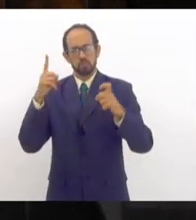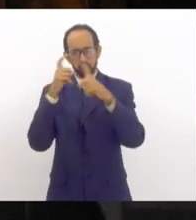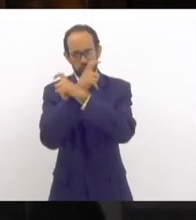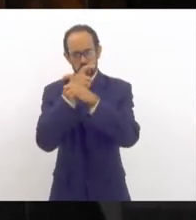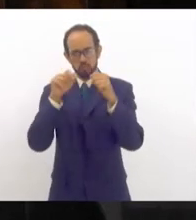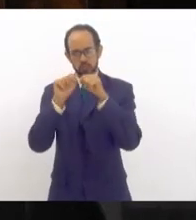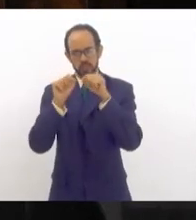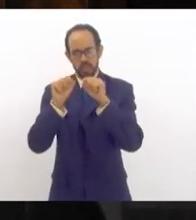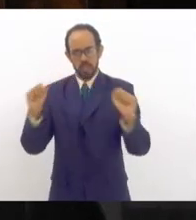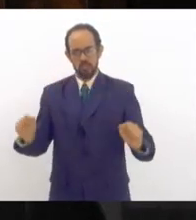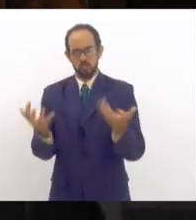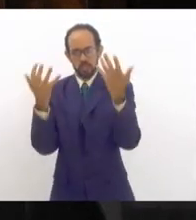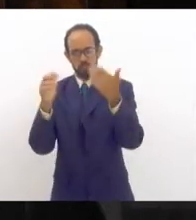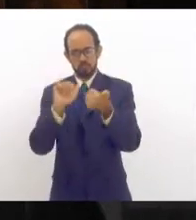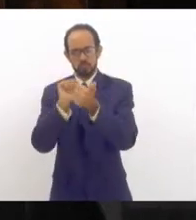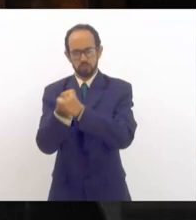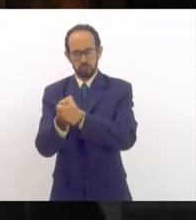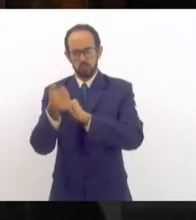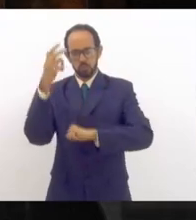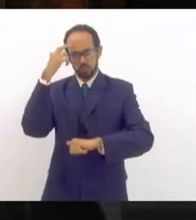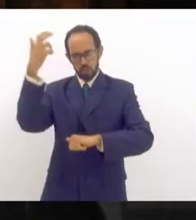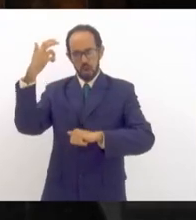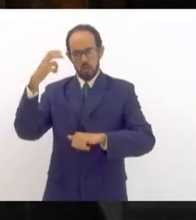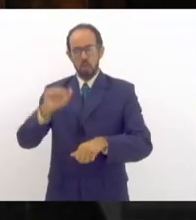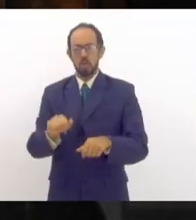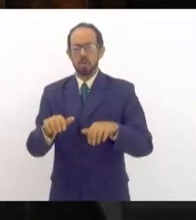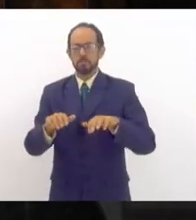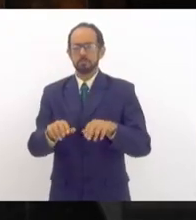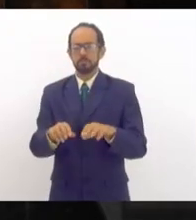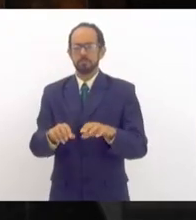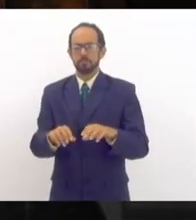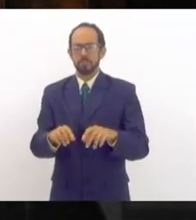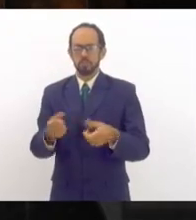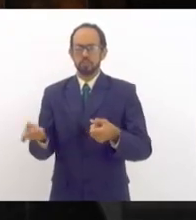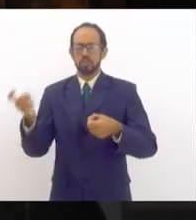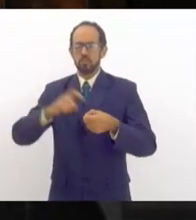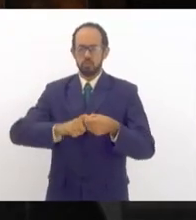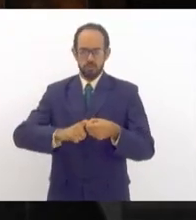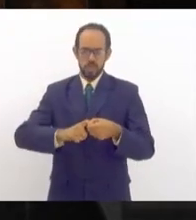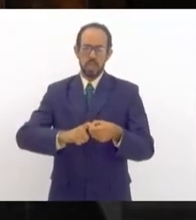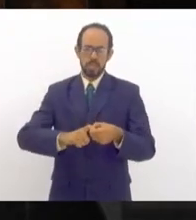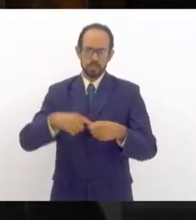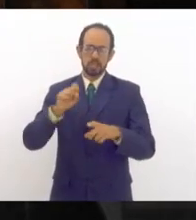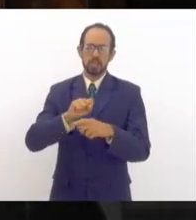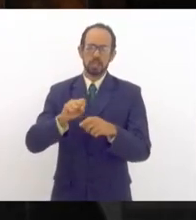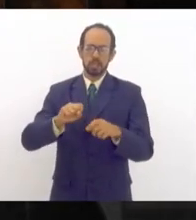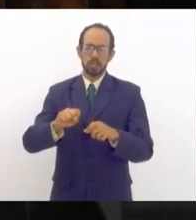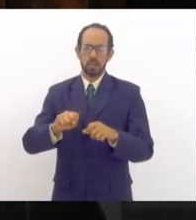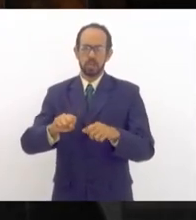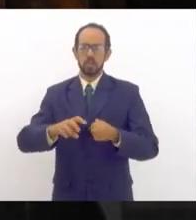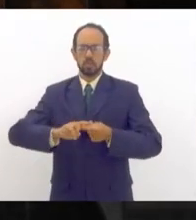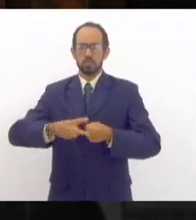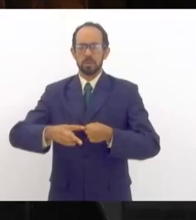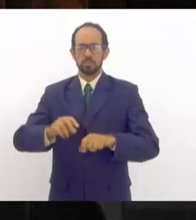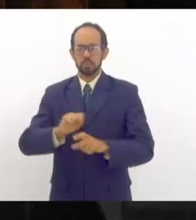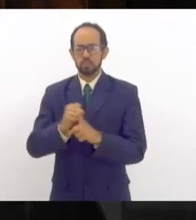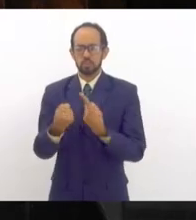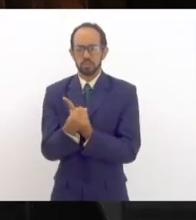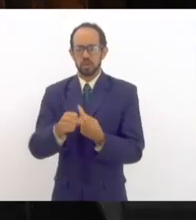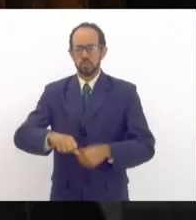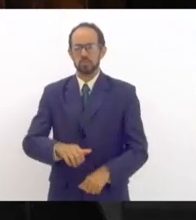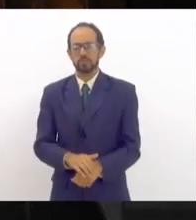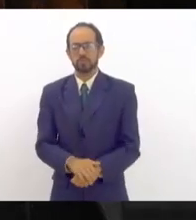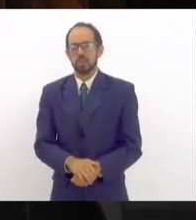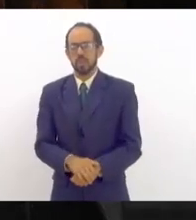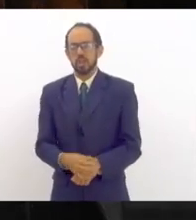no Rio evento esportivo cultural né e de devolver essa contrapartida social que é o mais importante então é